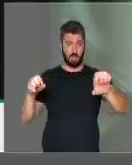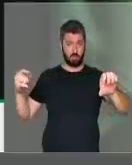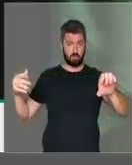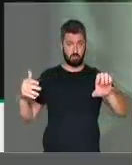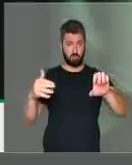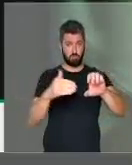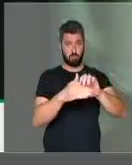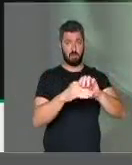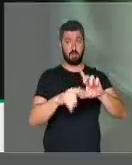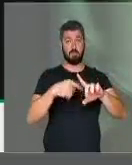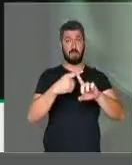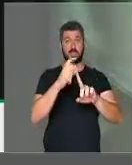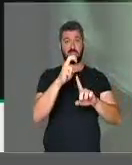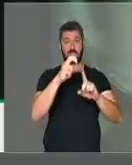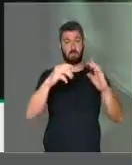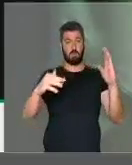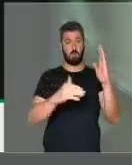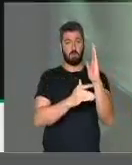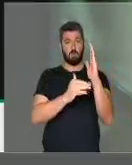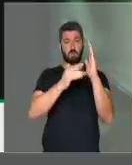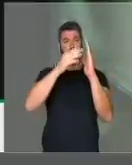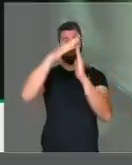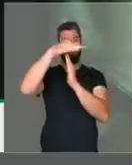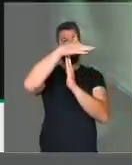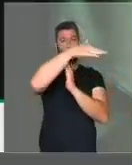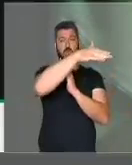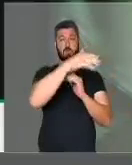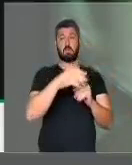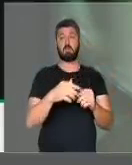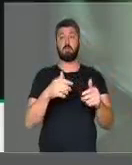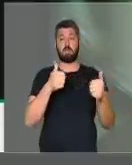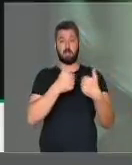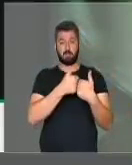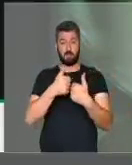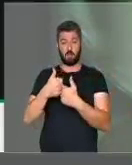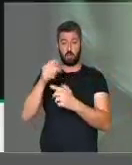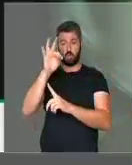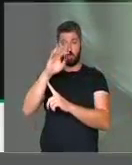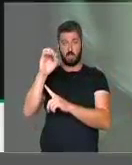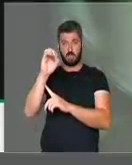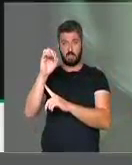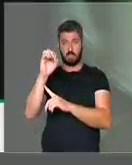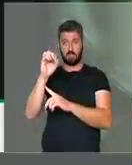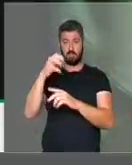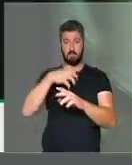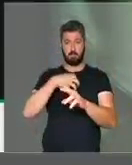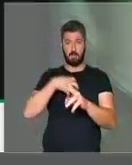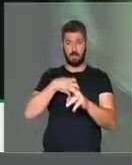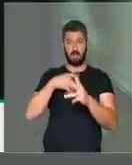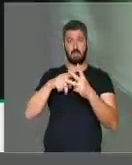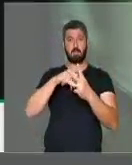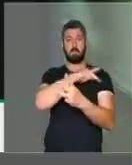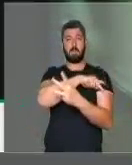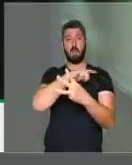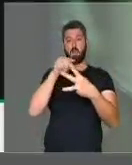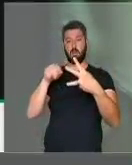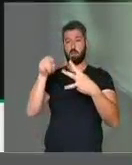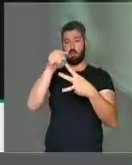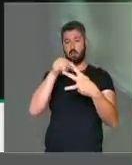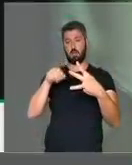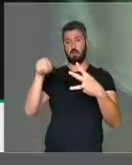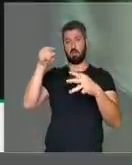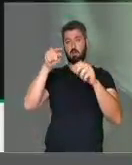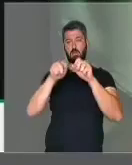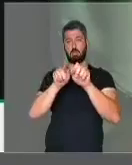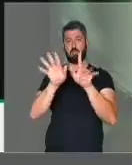com 5 elevatórias e vai cair a água na divisa de Tocantins, Bahia e Piauí. Essa